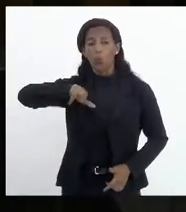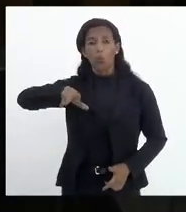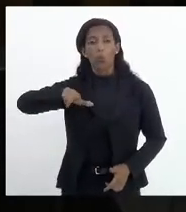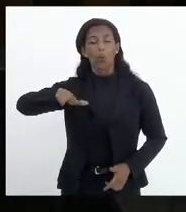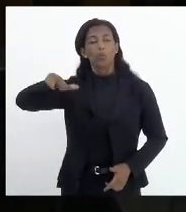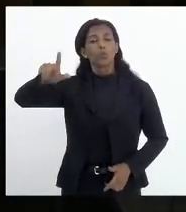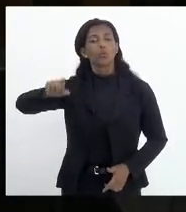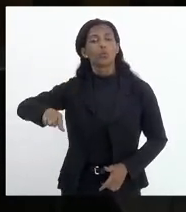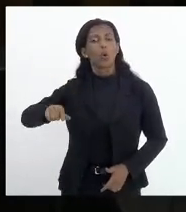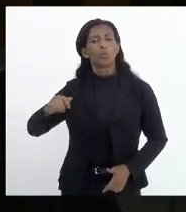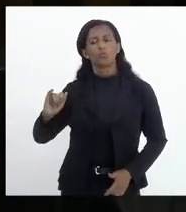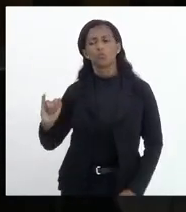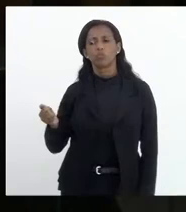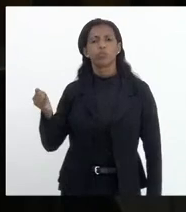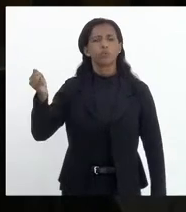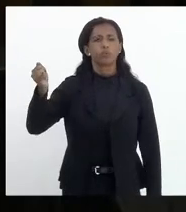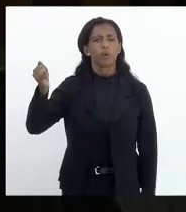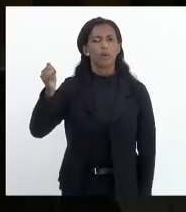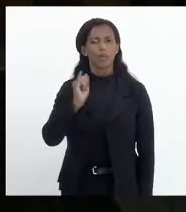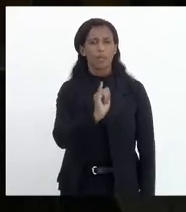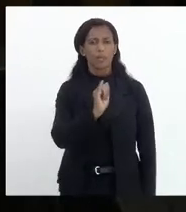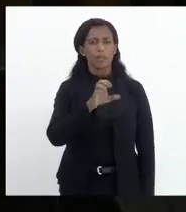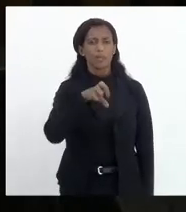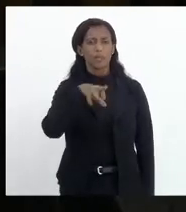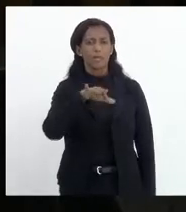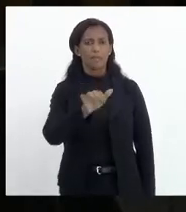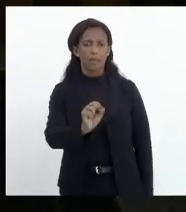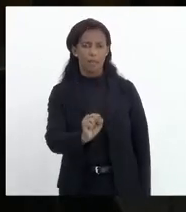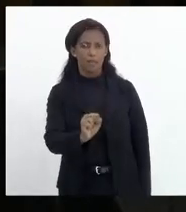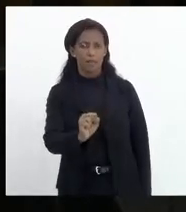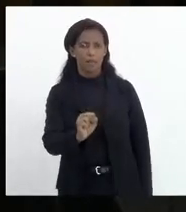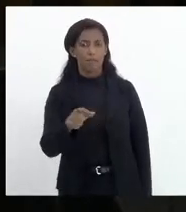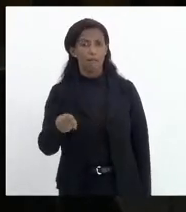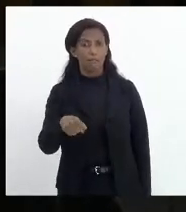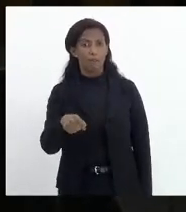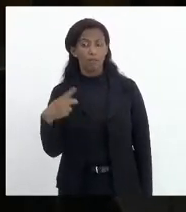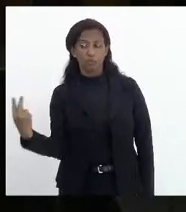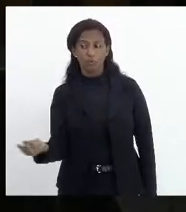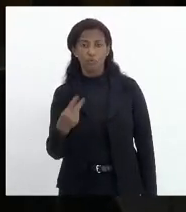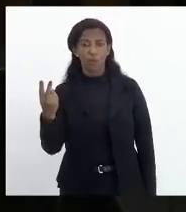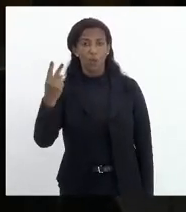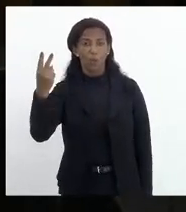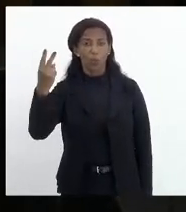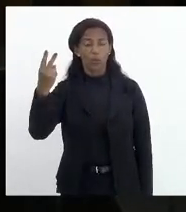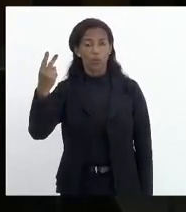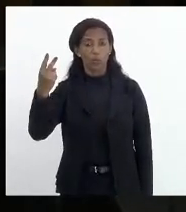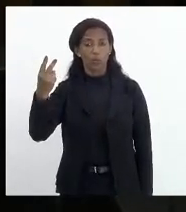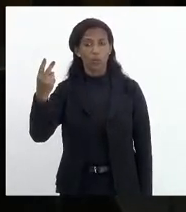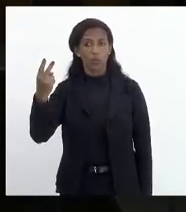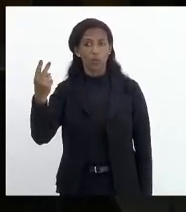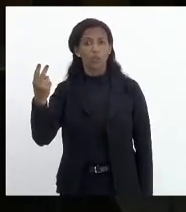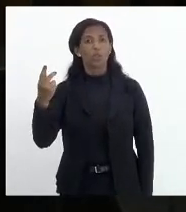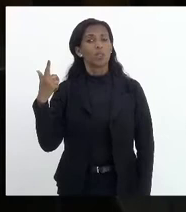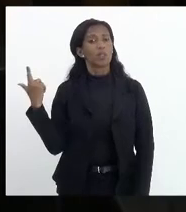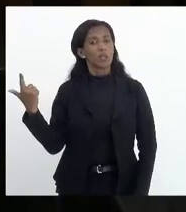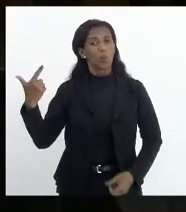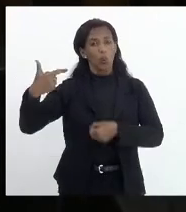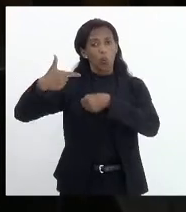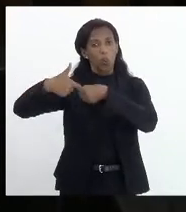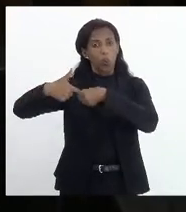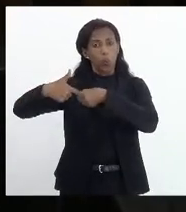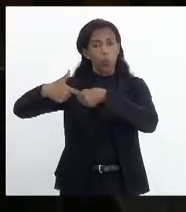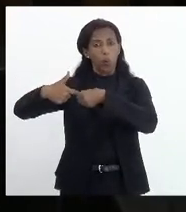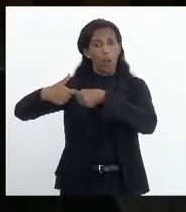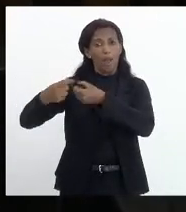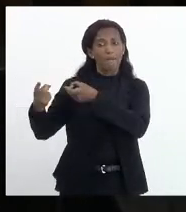na like Tá de 100ms tá no preço com seus reajustes que os combustíveis combustíveis são